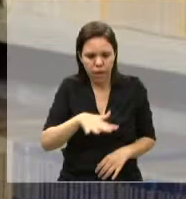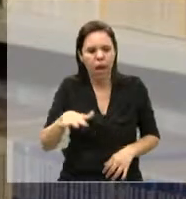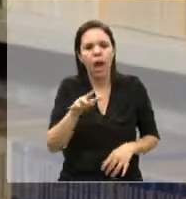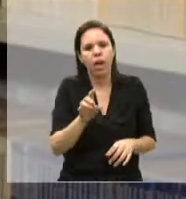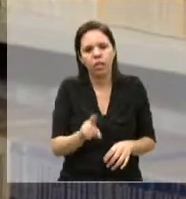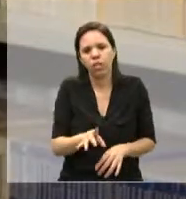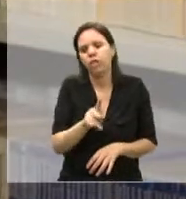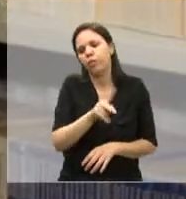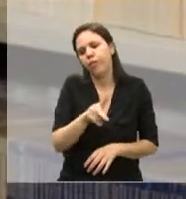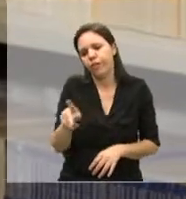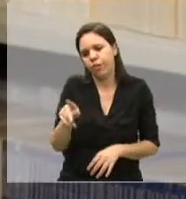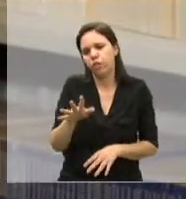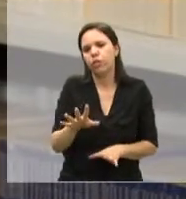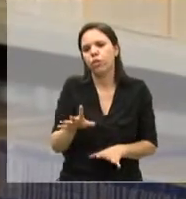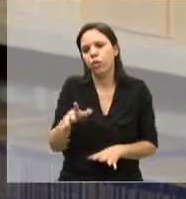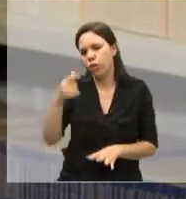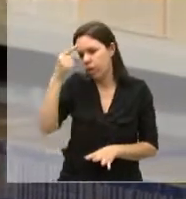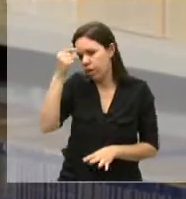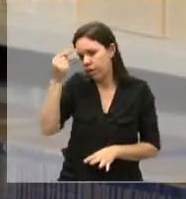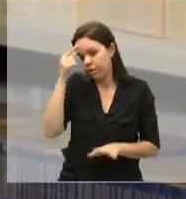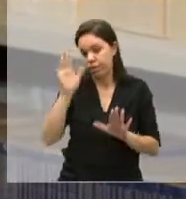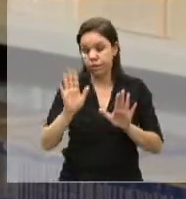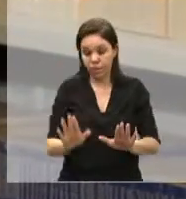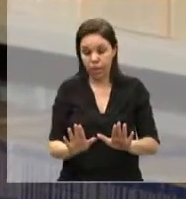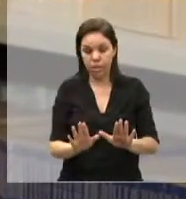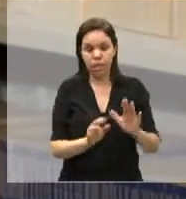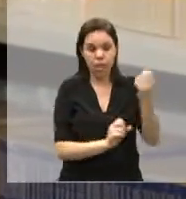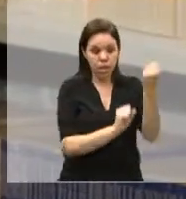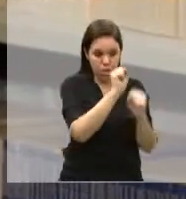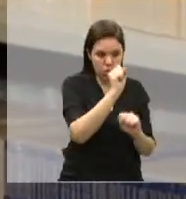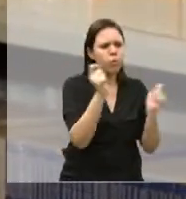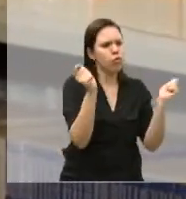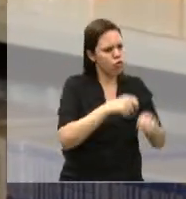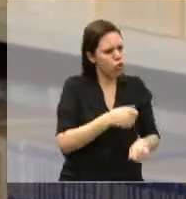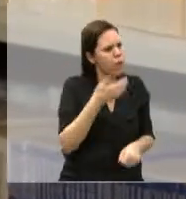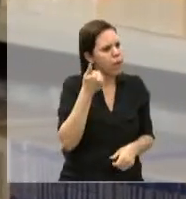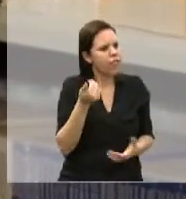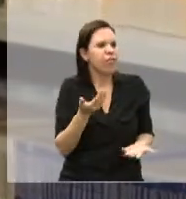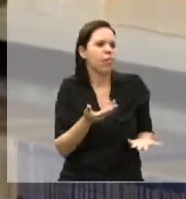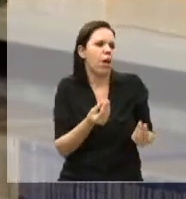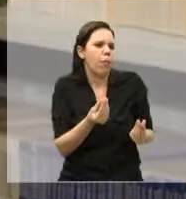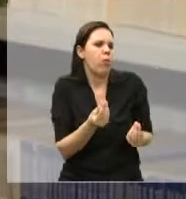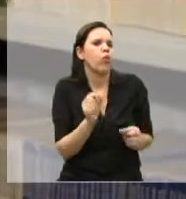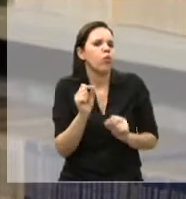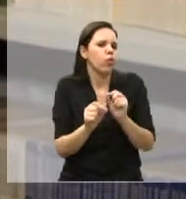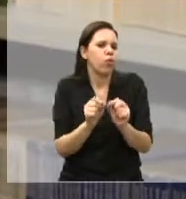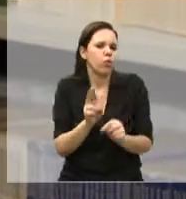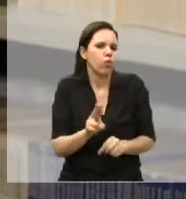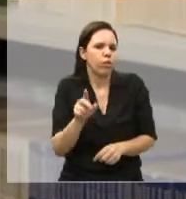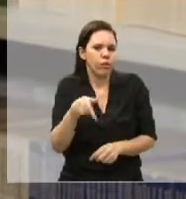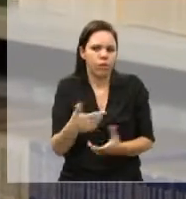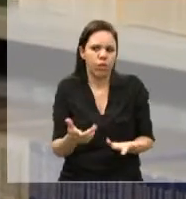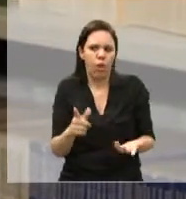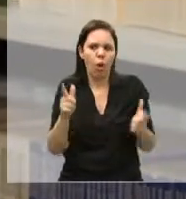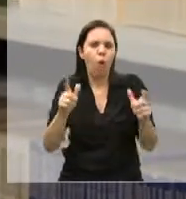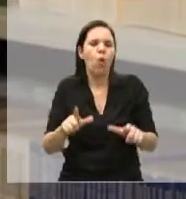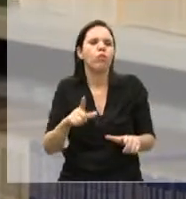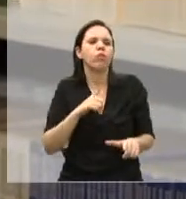Ainda é muito acadêmico. E a indústria poderia se beneficiar muito disso. A gente vê que onde existe uma